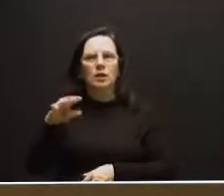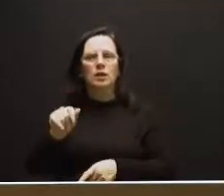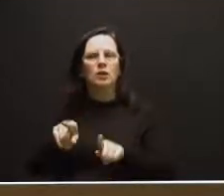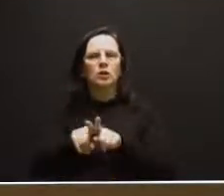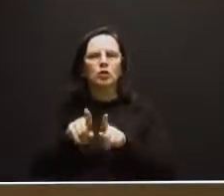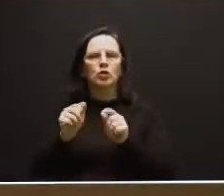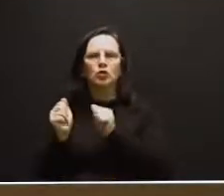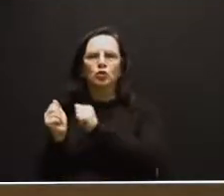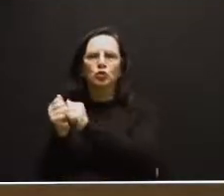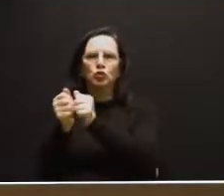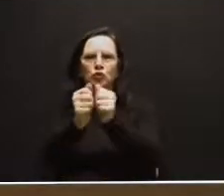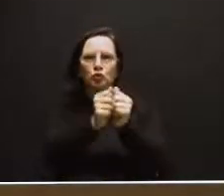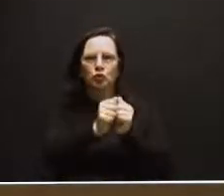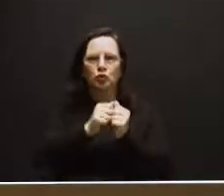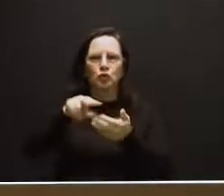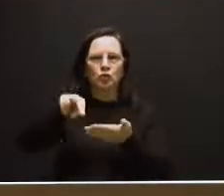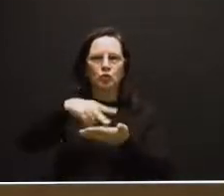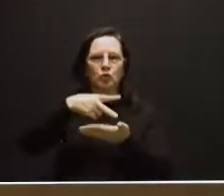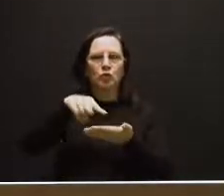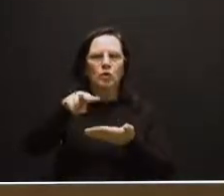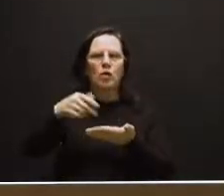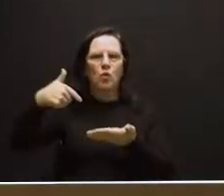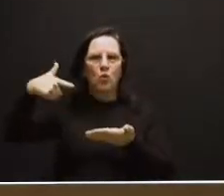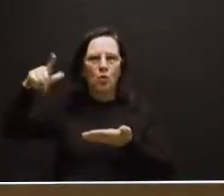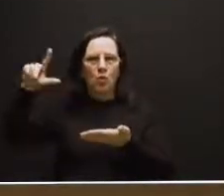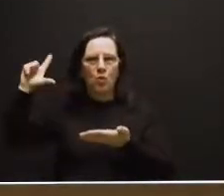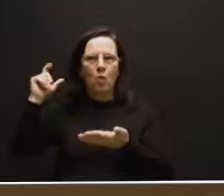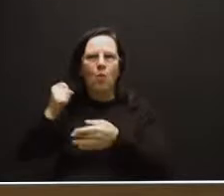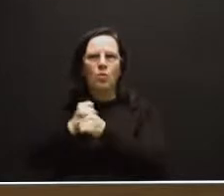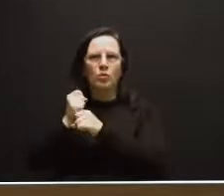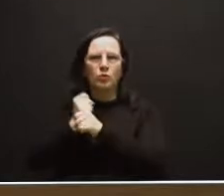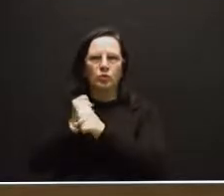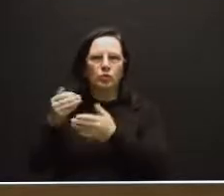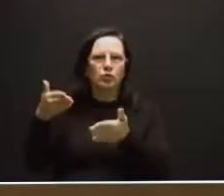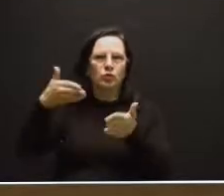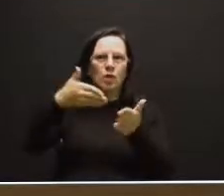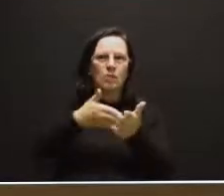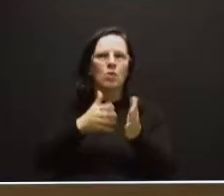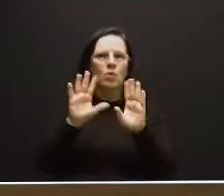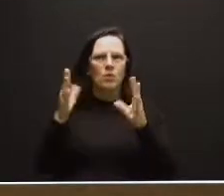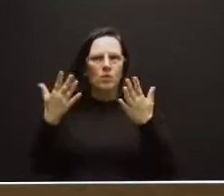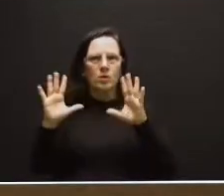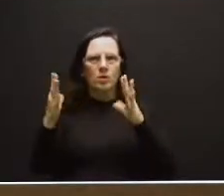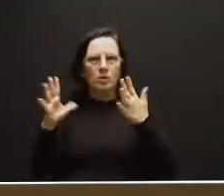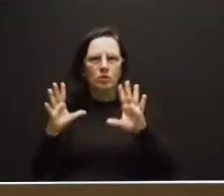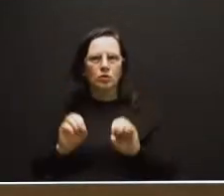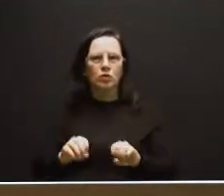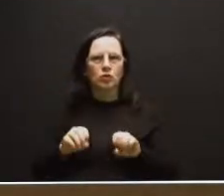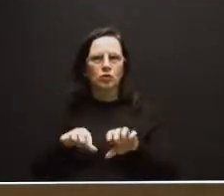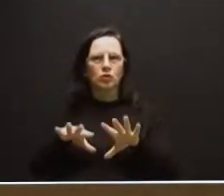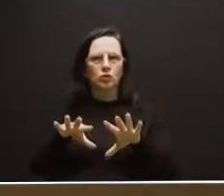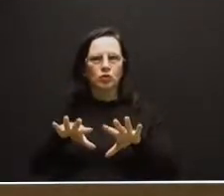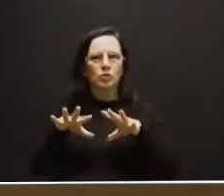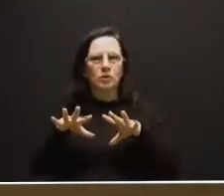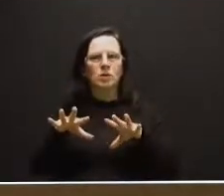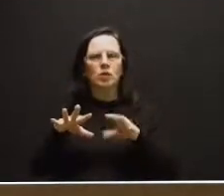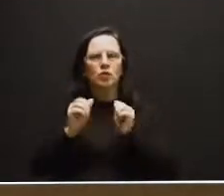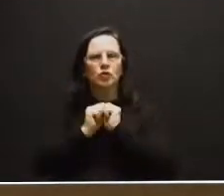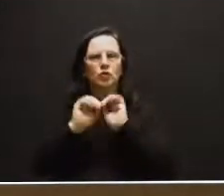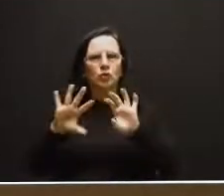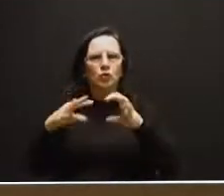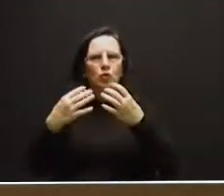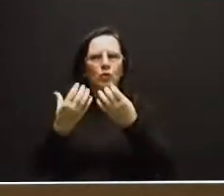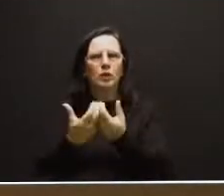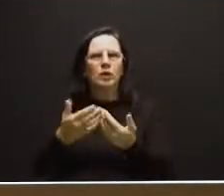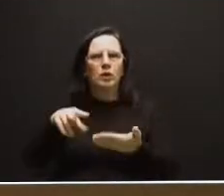bailarinos do ano anterior já comparecemos a este público para parabenizar através de moção a companhia de dança fez